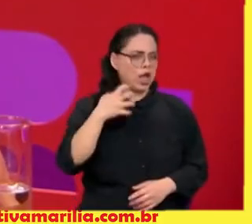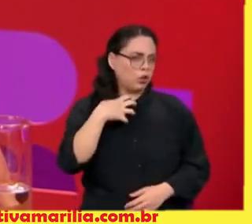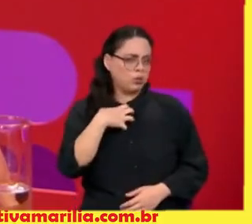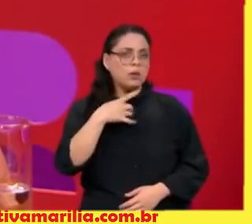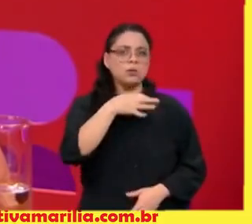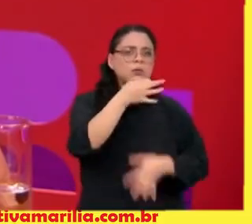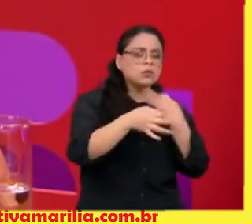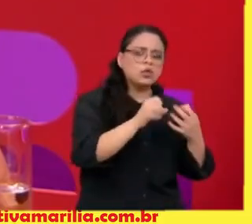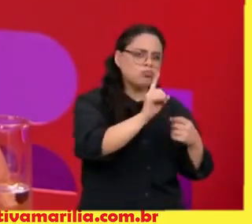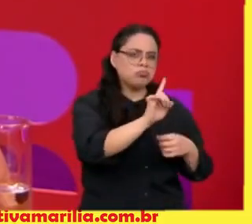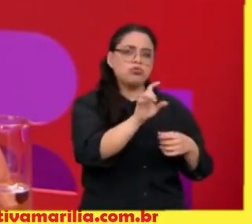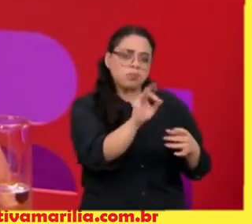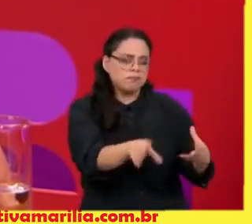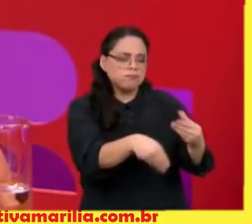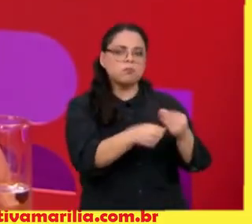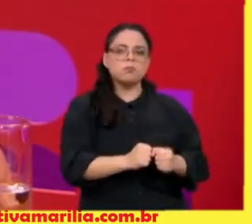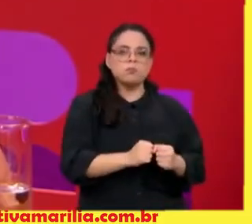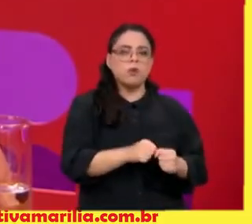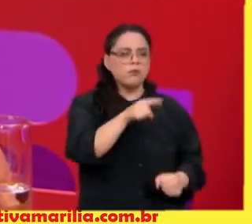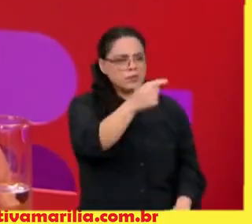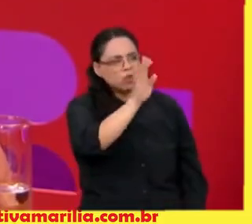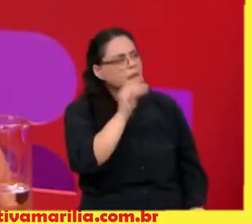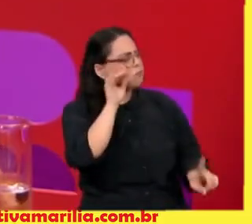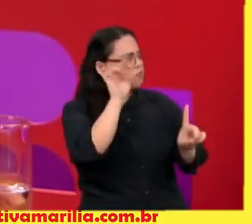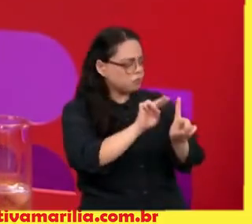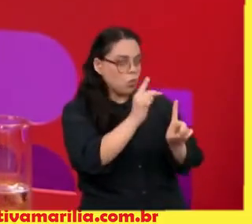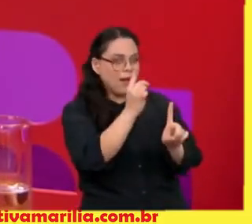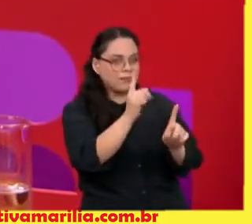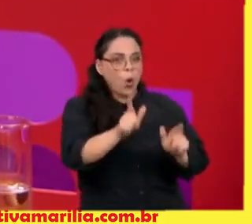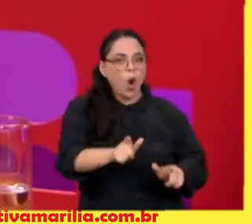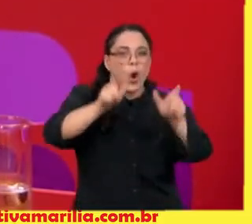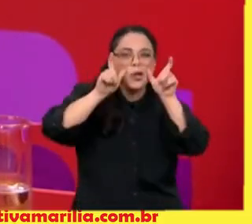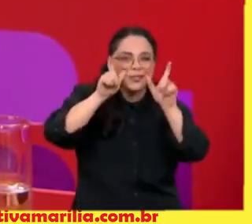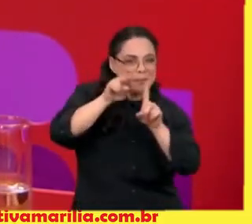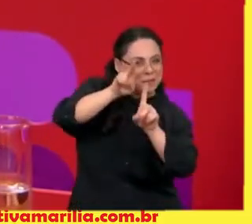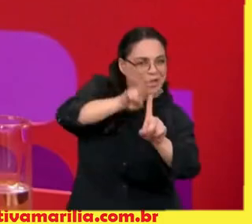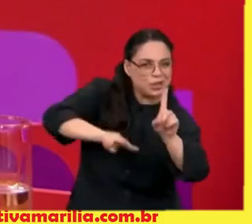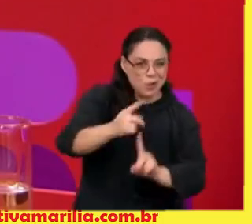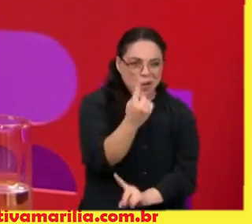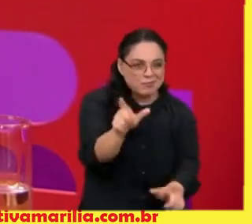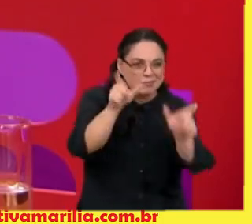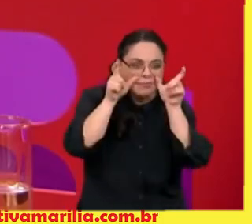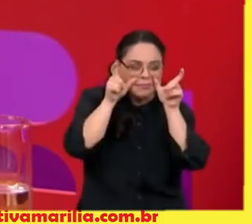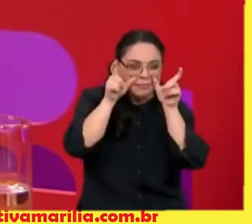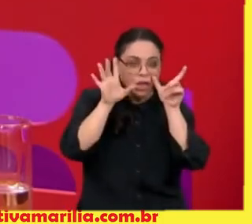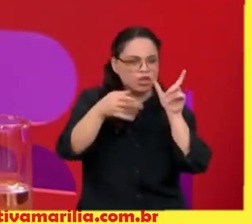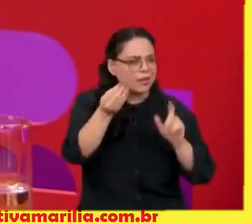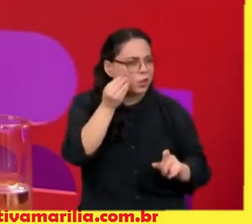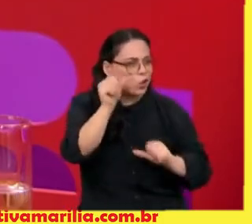crítica. Claro. Quem sabe se vocês considerarem assim dá mais certo, né? E o problema dos movimentos identitários é que